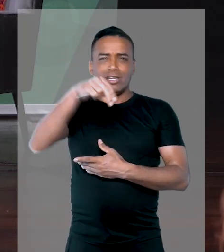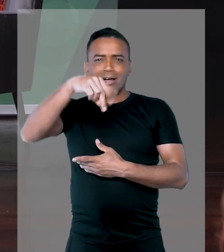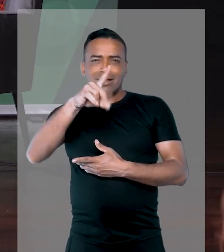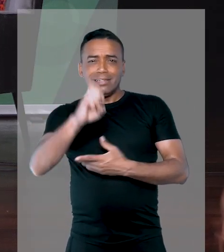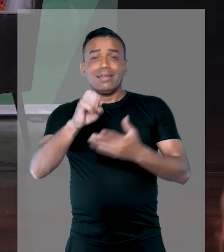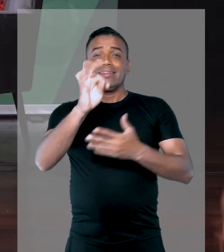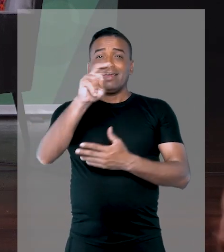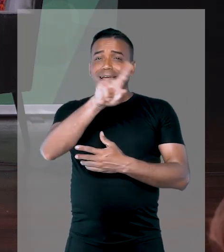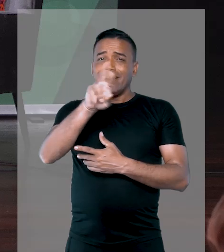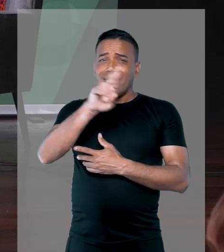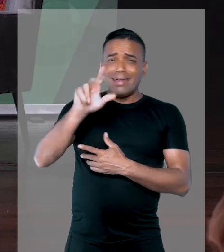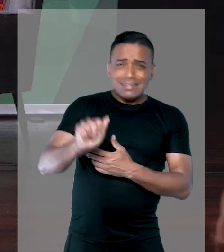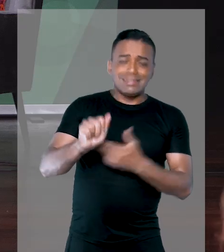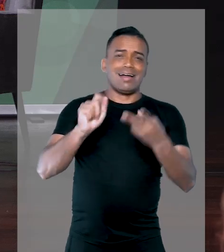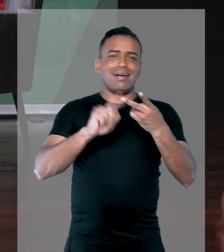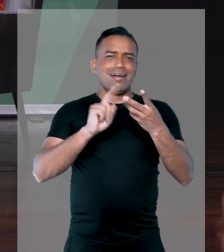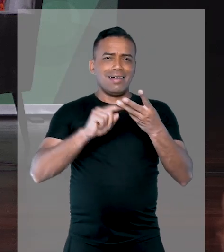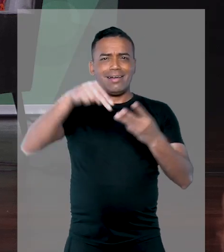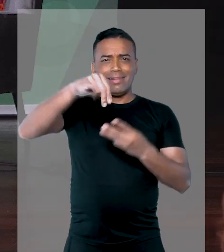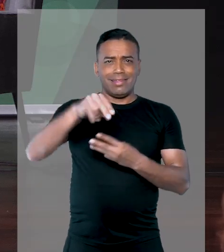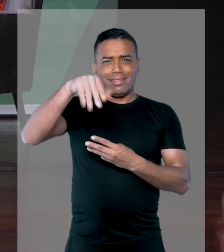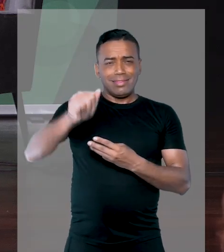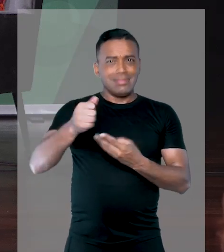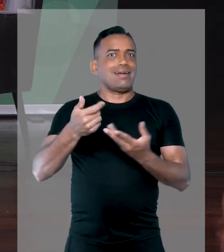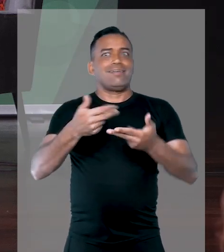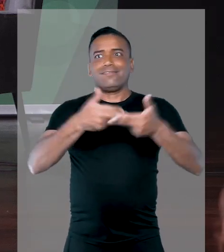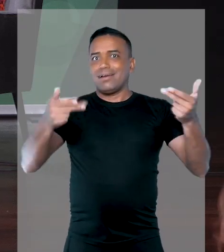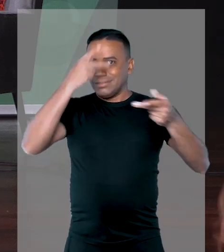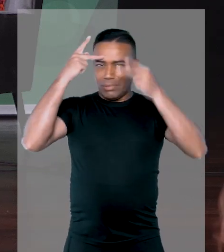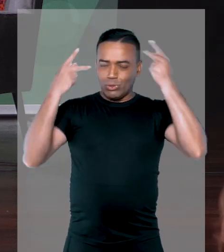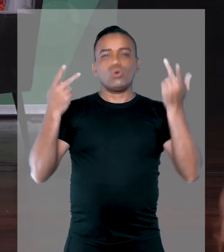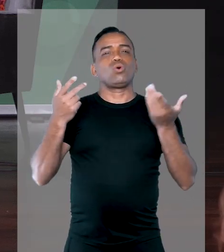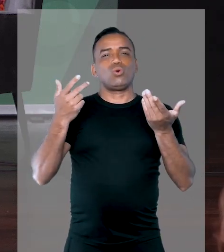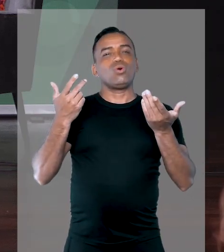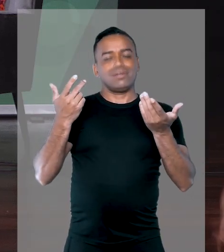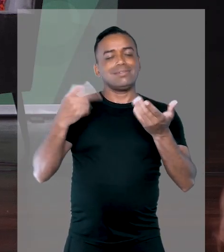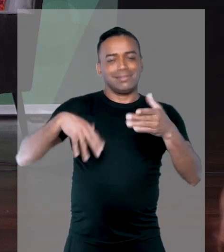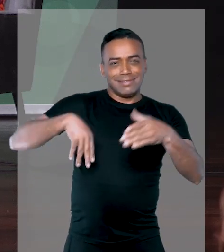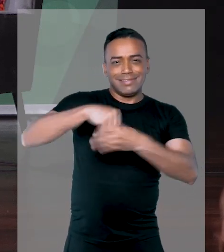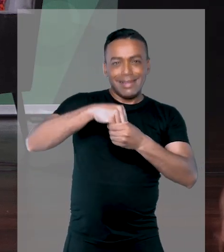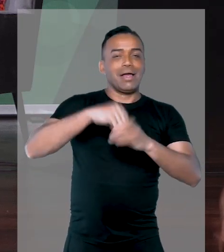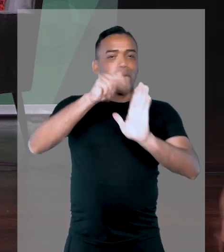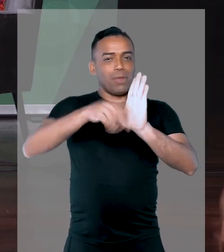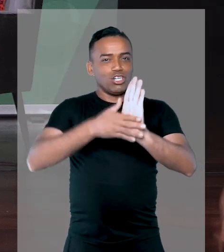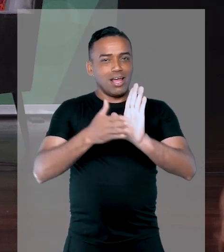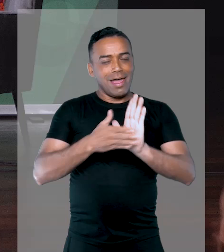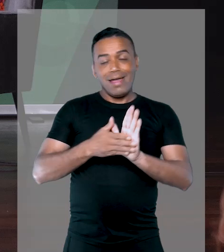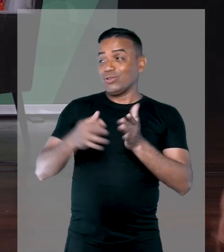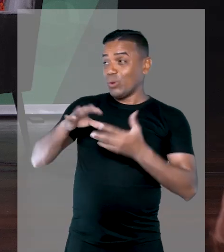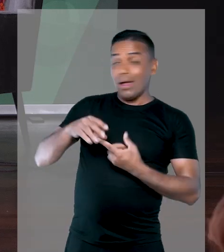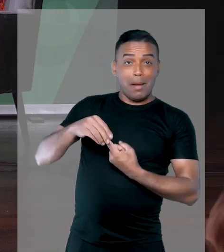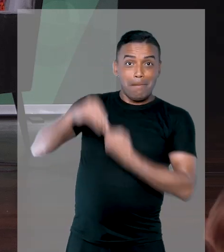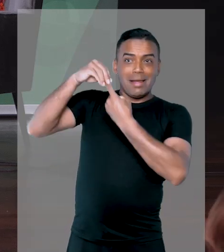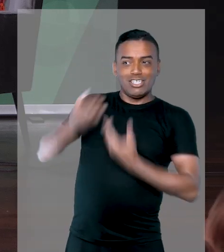Guilherme, Breno e um monte de gente que pode ser que eu não esteja vendo aqui. Obrigada pelo prestigiar a Letícia, né, Laí?